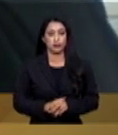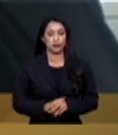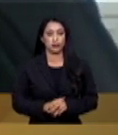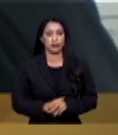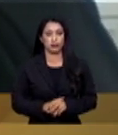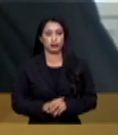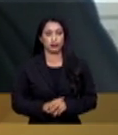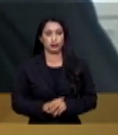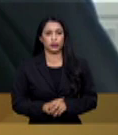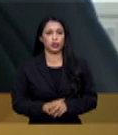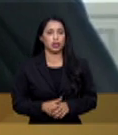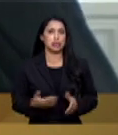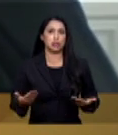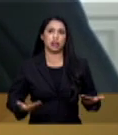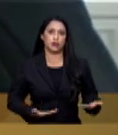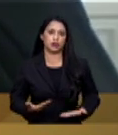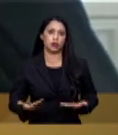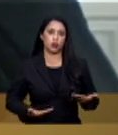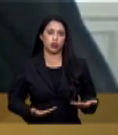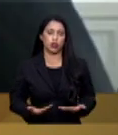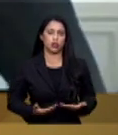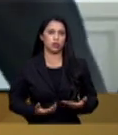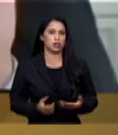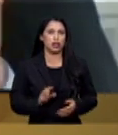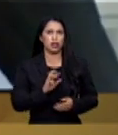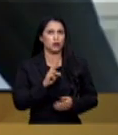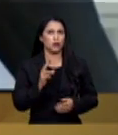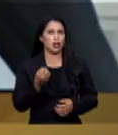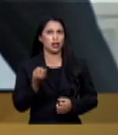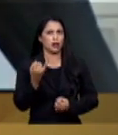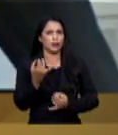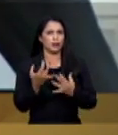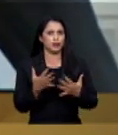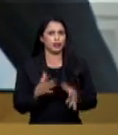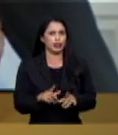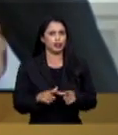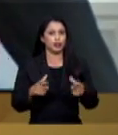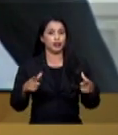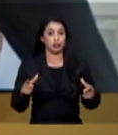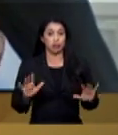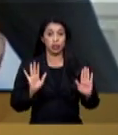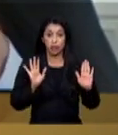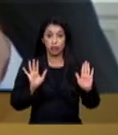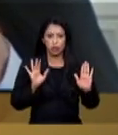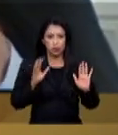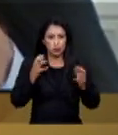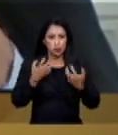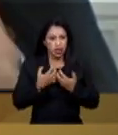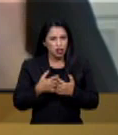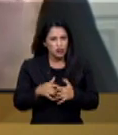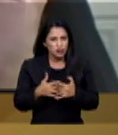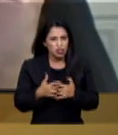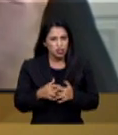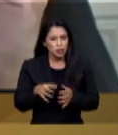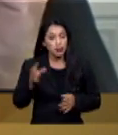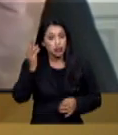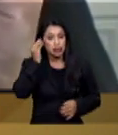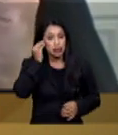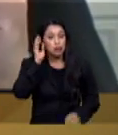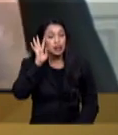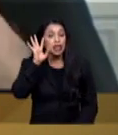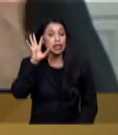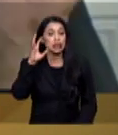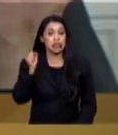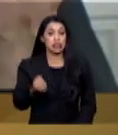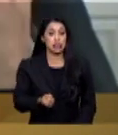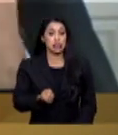tantos servidores assim, o número é alto, e aqui, até para a reflexão, qualquer que seja a posição, para que a decisão do